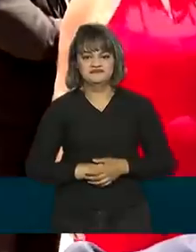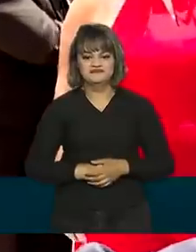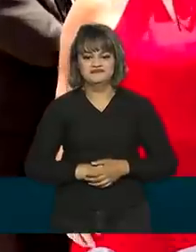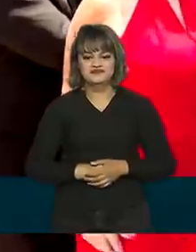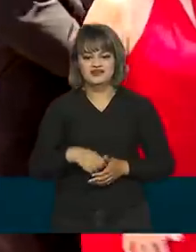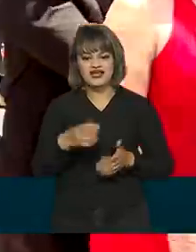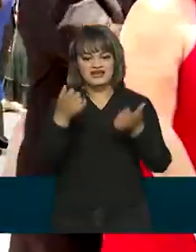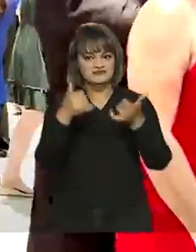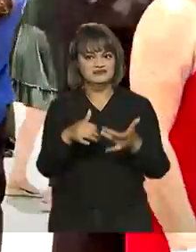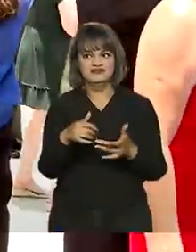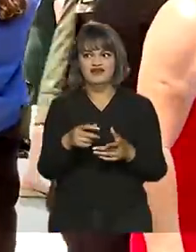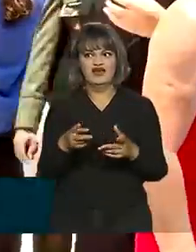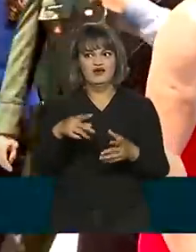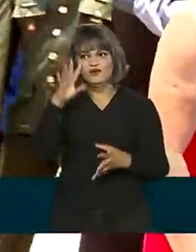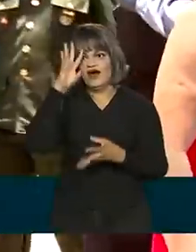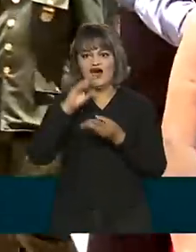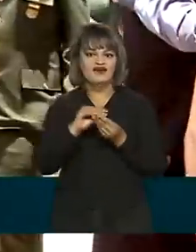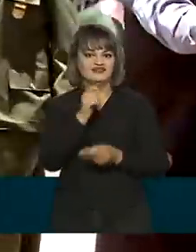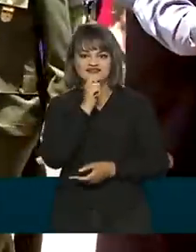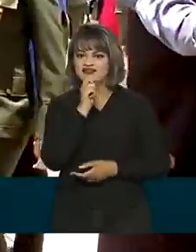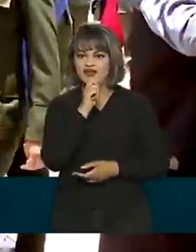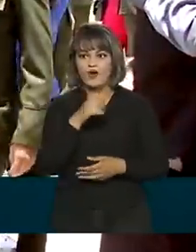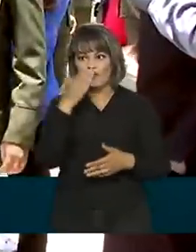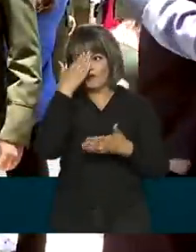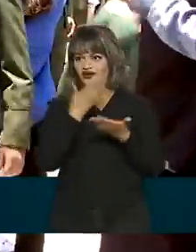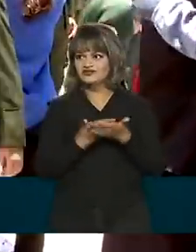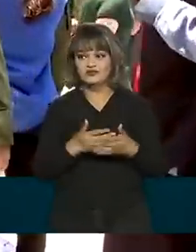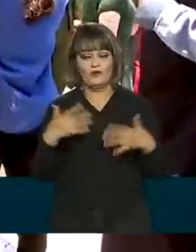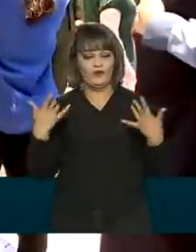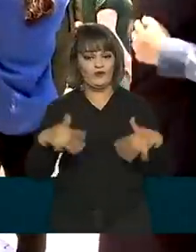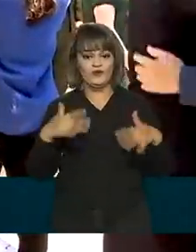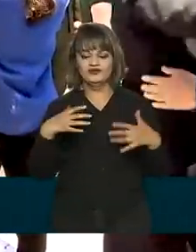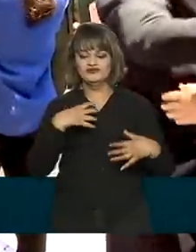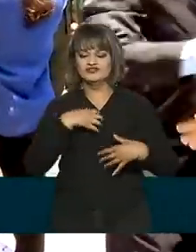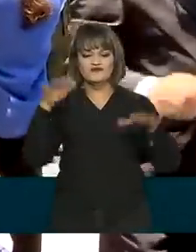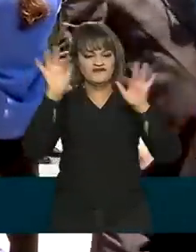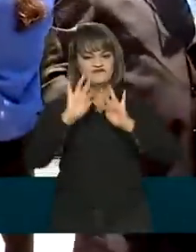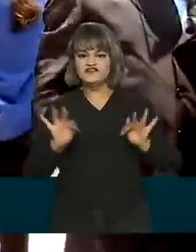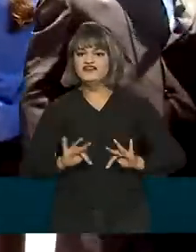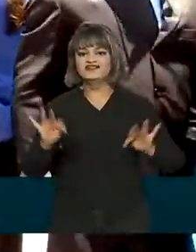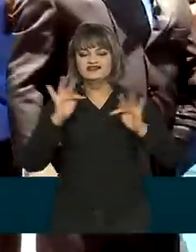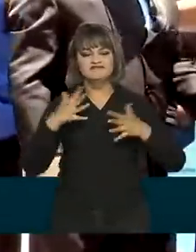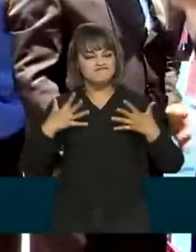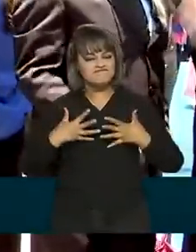bolsonaro ainda não E aí